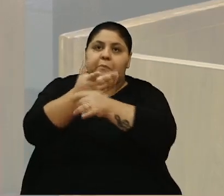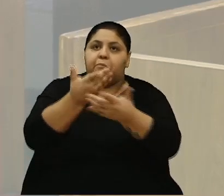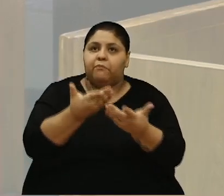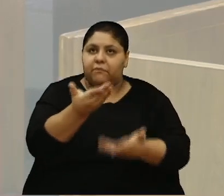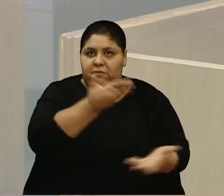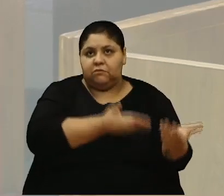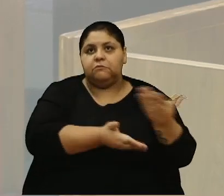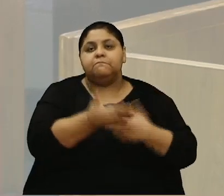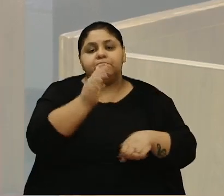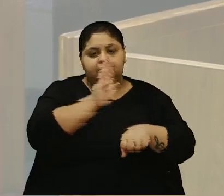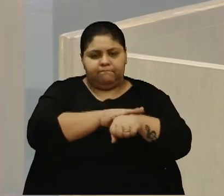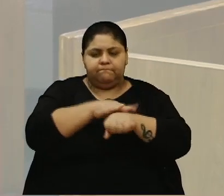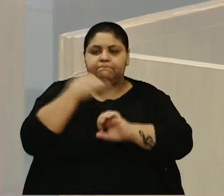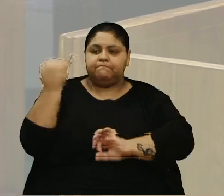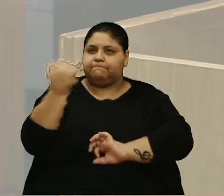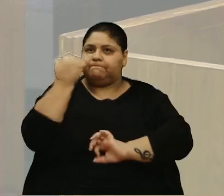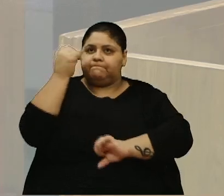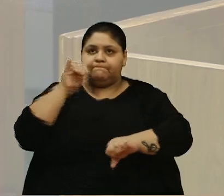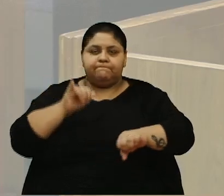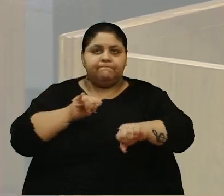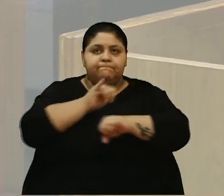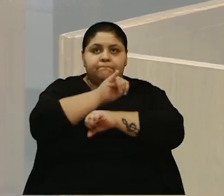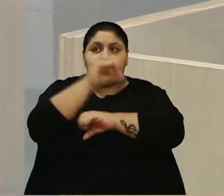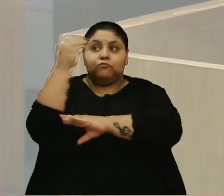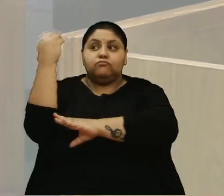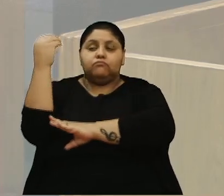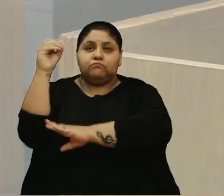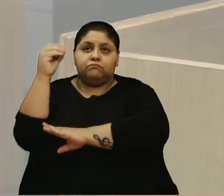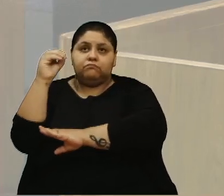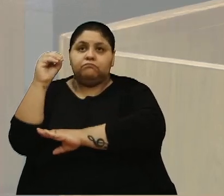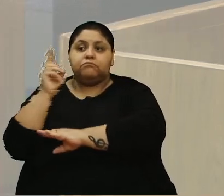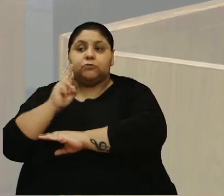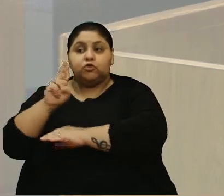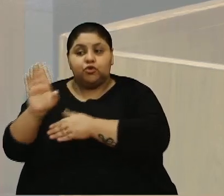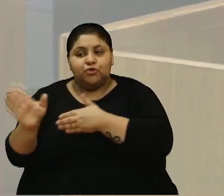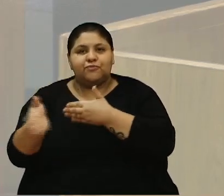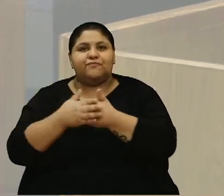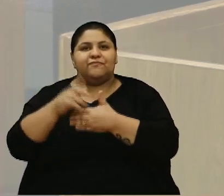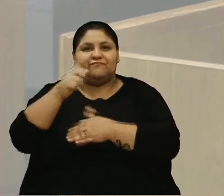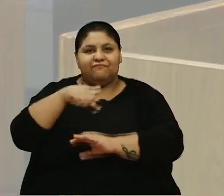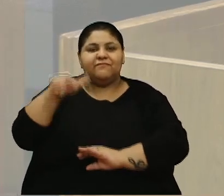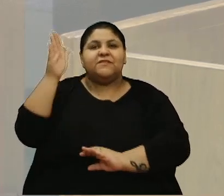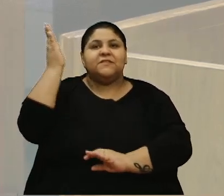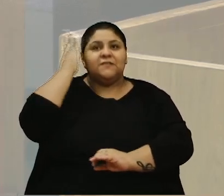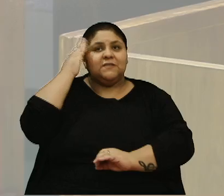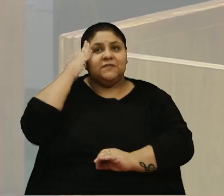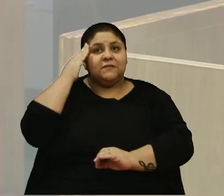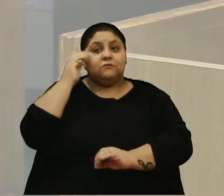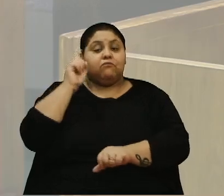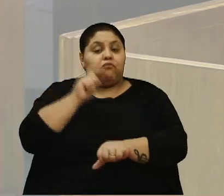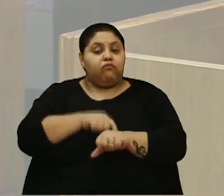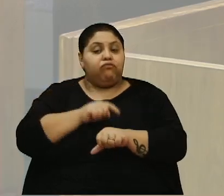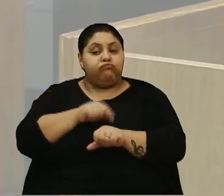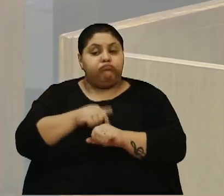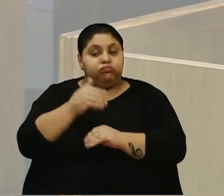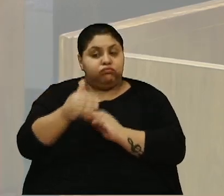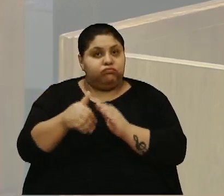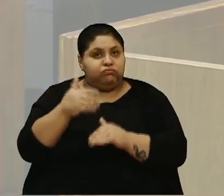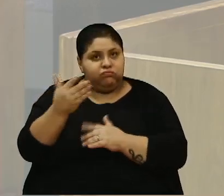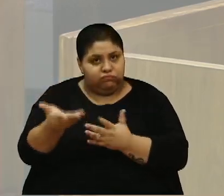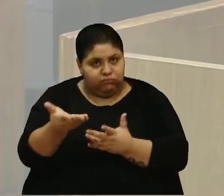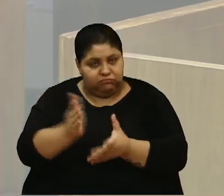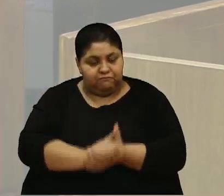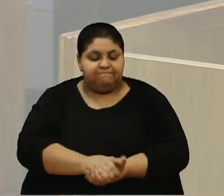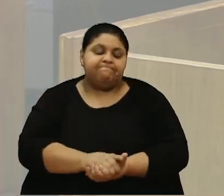nesse momento tão importante em que o aeroporto Salgado Filho segue fechado e a gente sabe que por um tempo ainda pela frente. E aí,